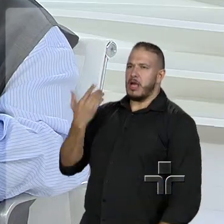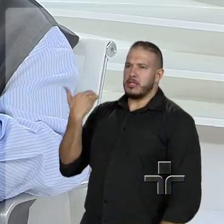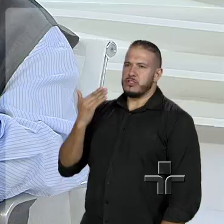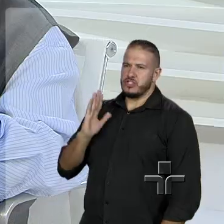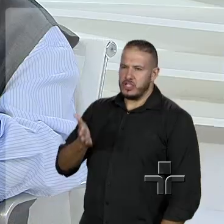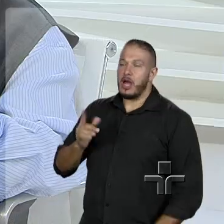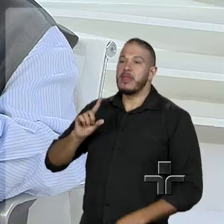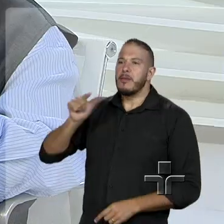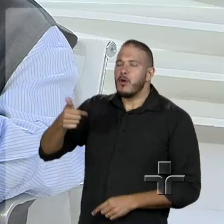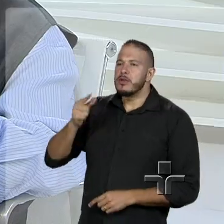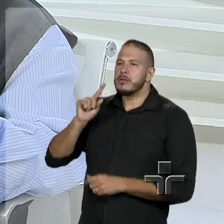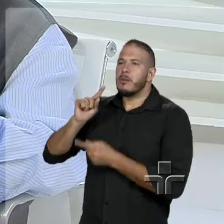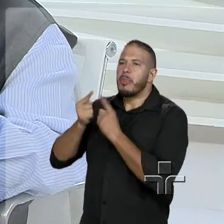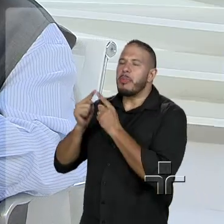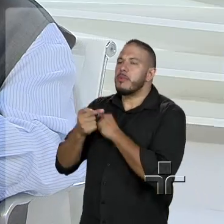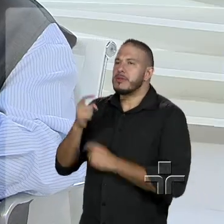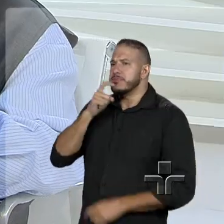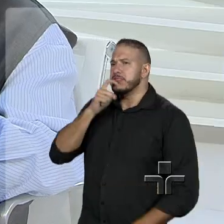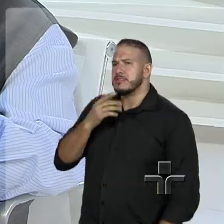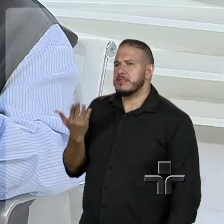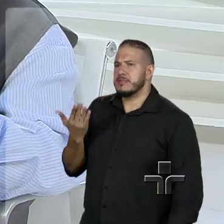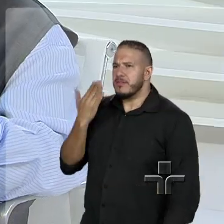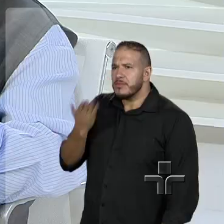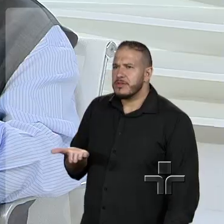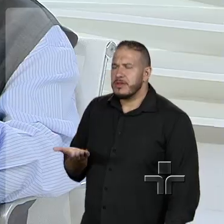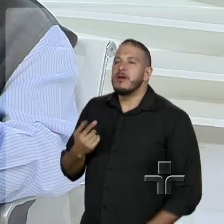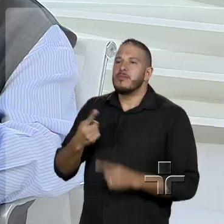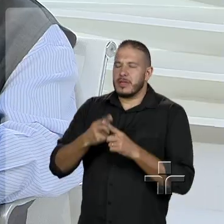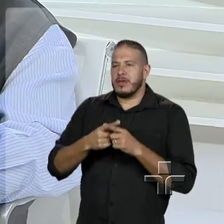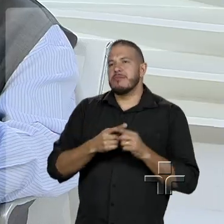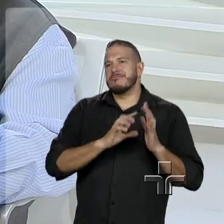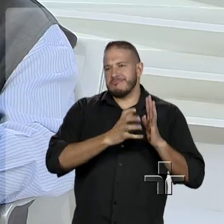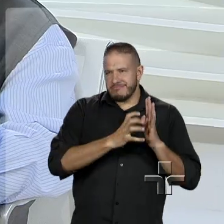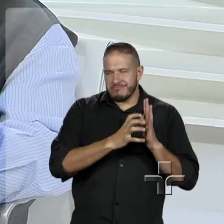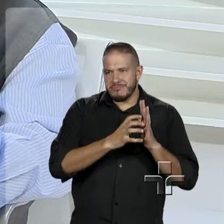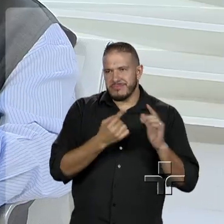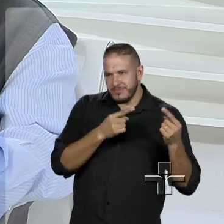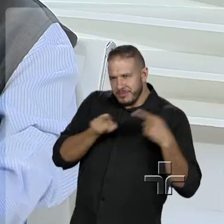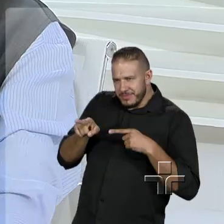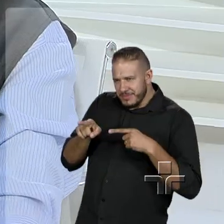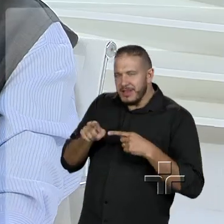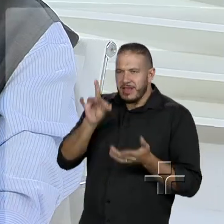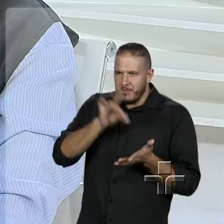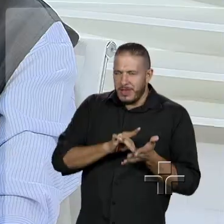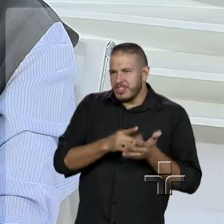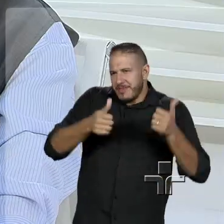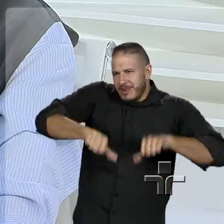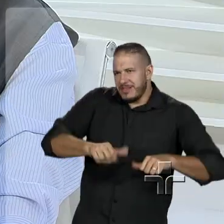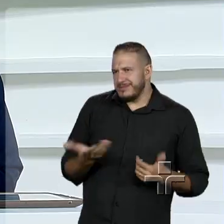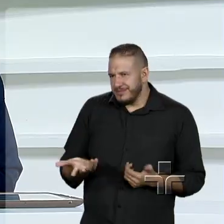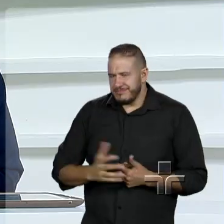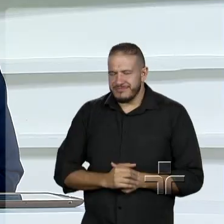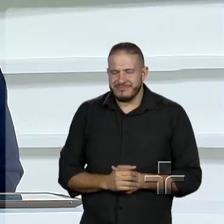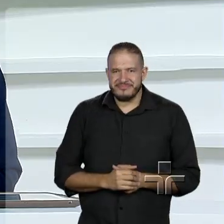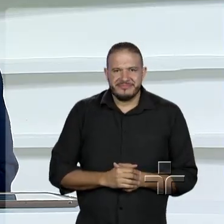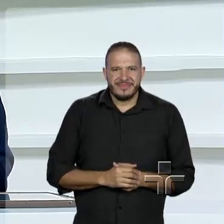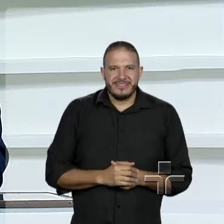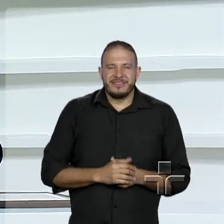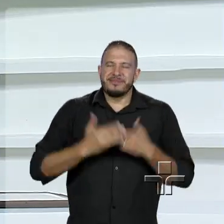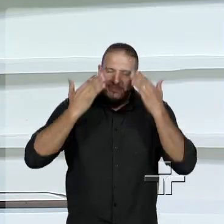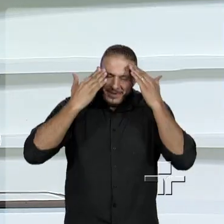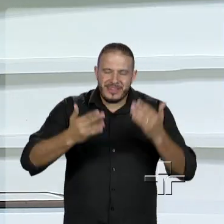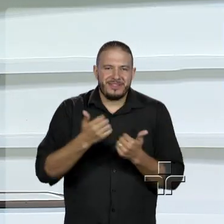foram desmentidas. Porque o papel da oposição é realmente fracassar. Obrigado,